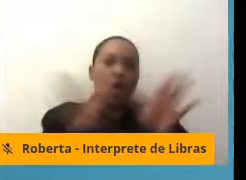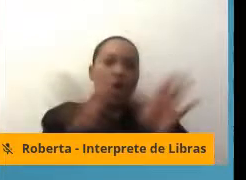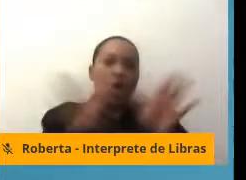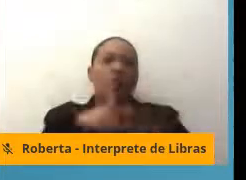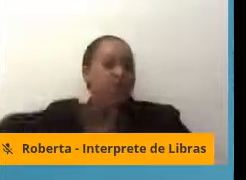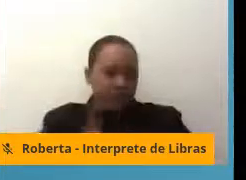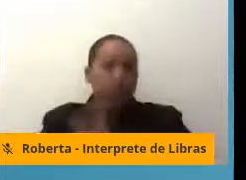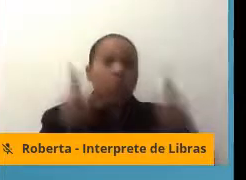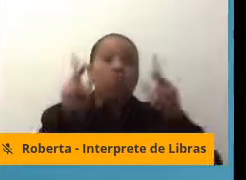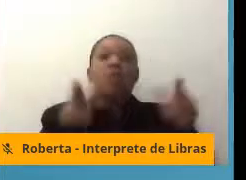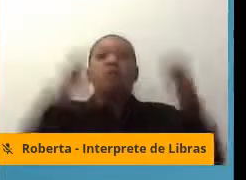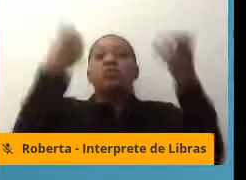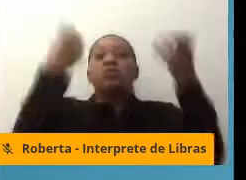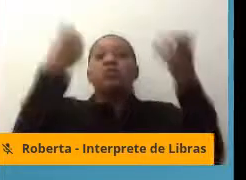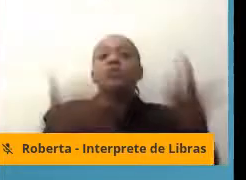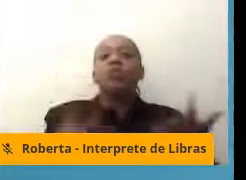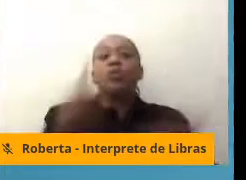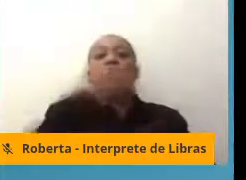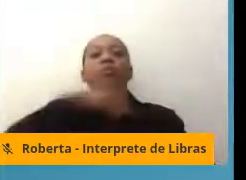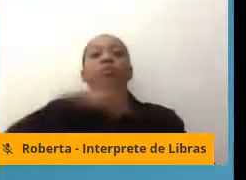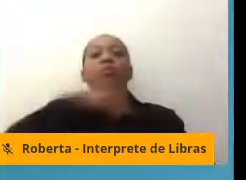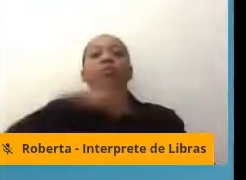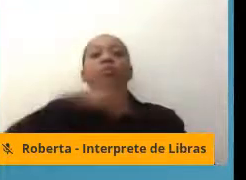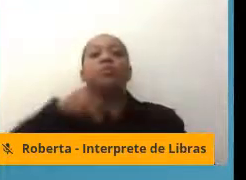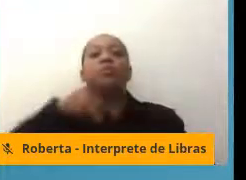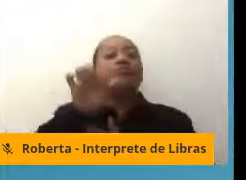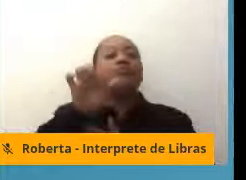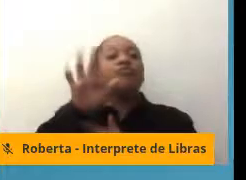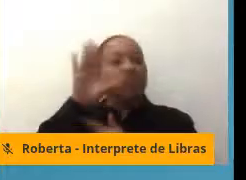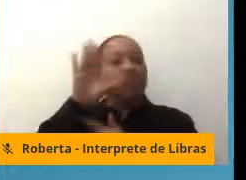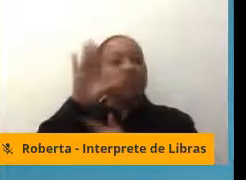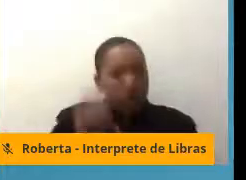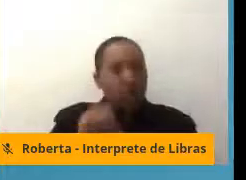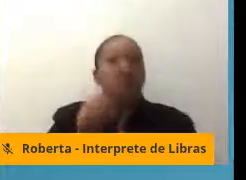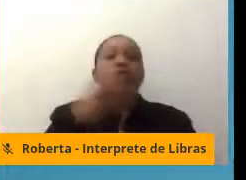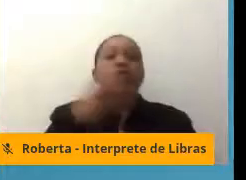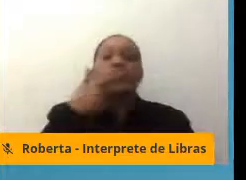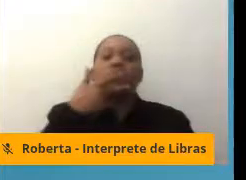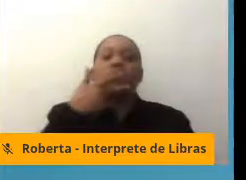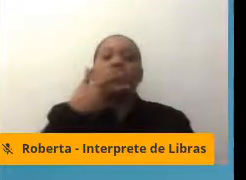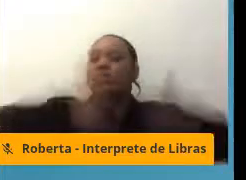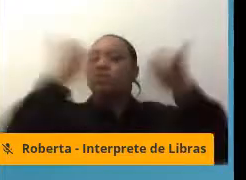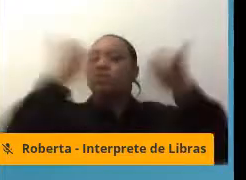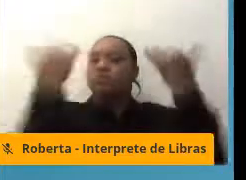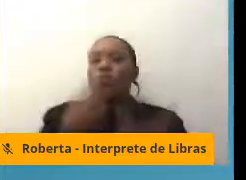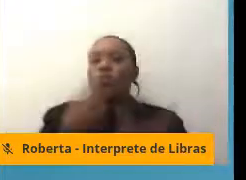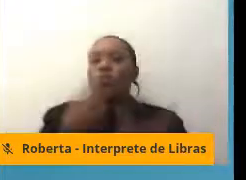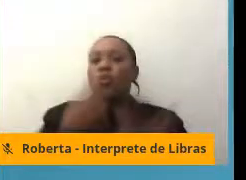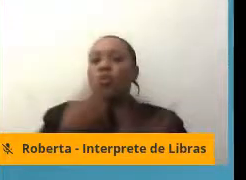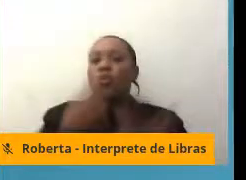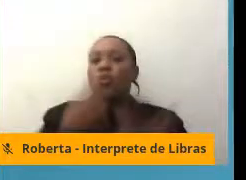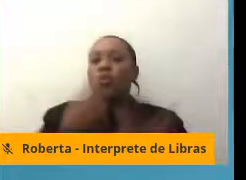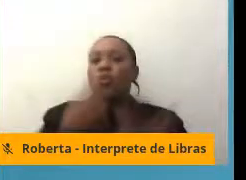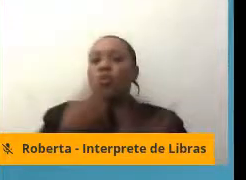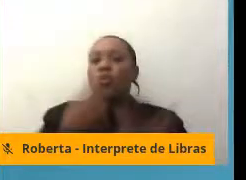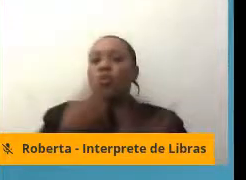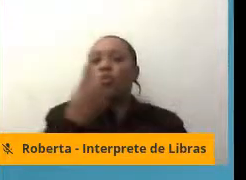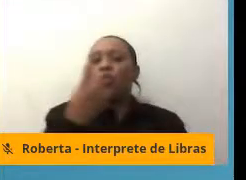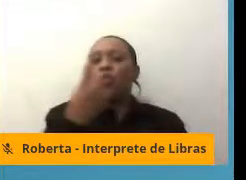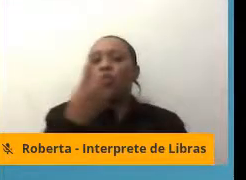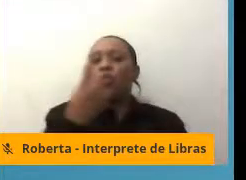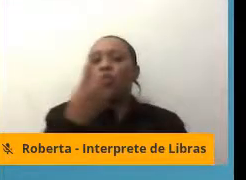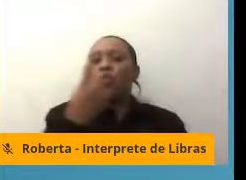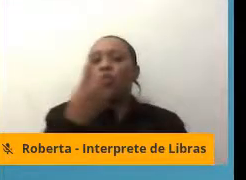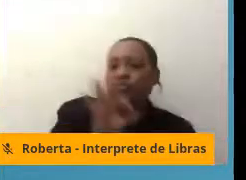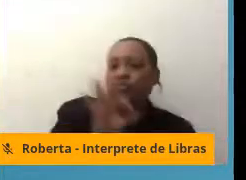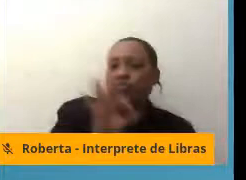de 1%, virá a óbito, né? Quanto mais pessoas, quanto mais bolinhas forem contaminadas, maior vai ser o número de